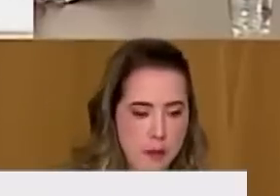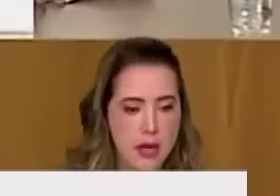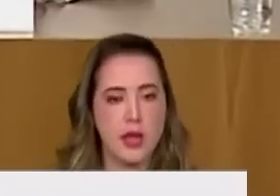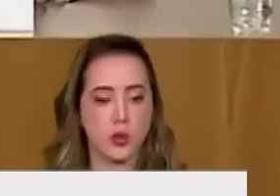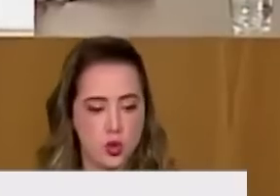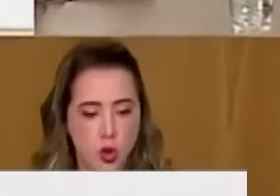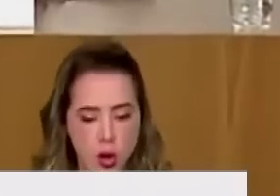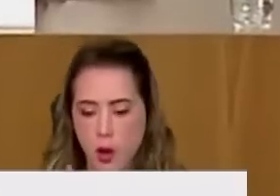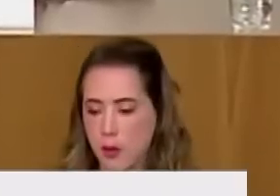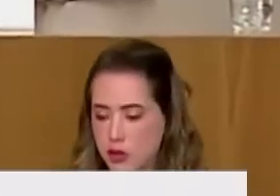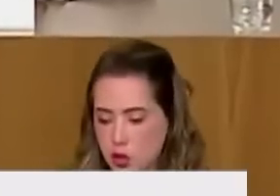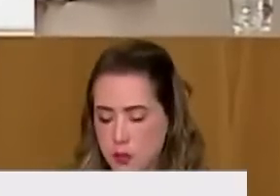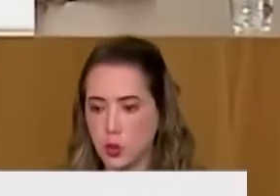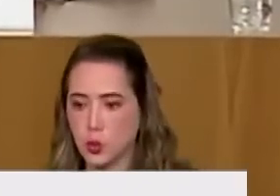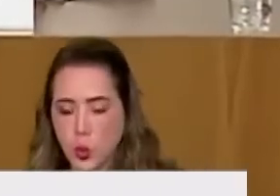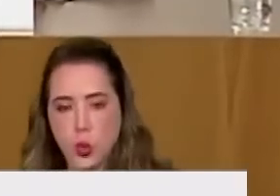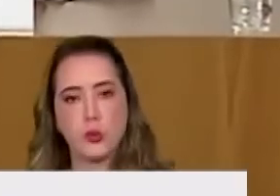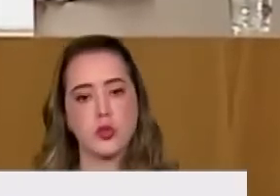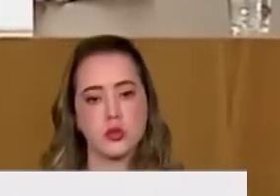higienização de sala, de troca de equipe.